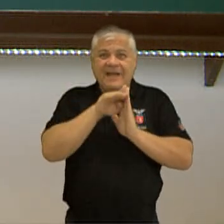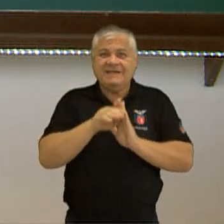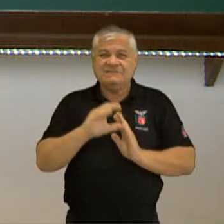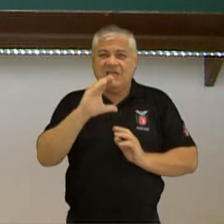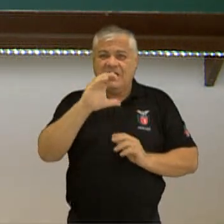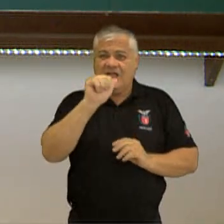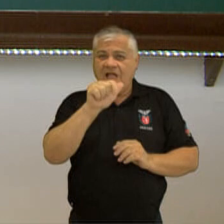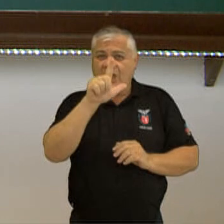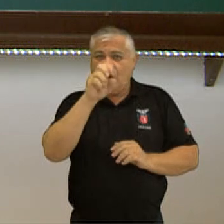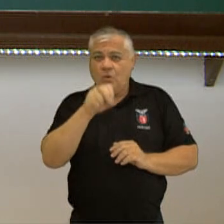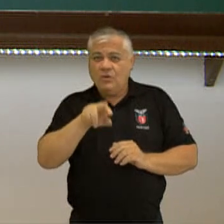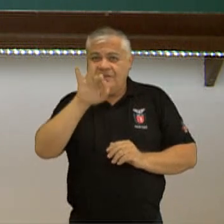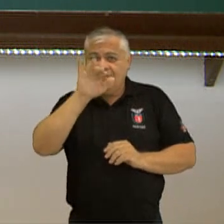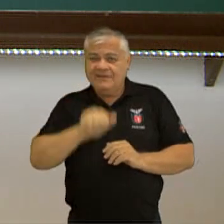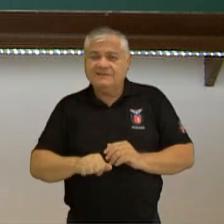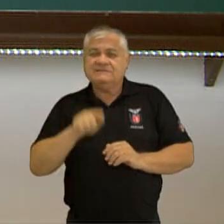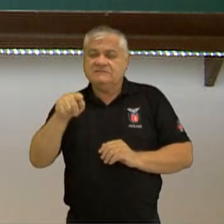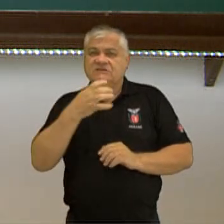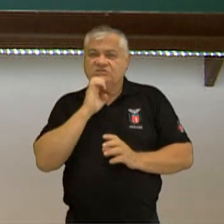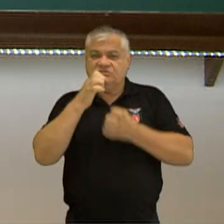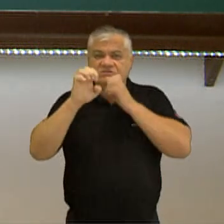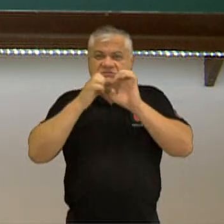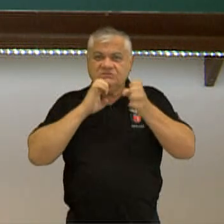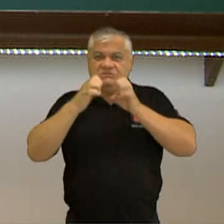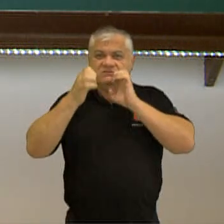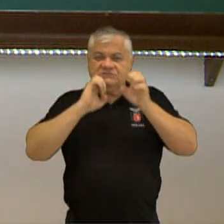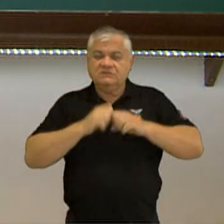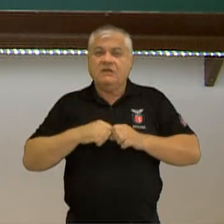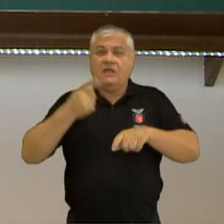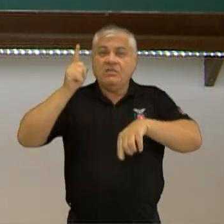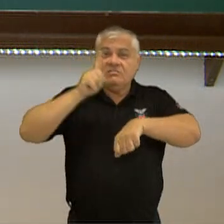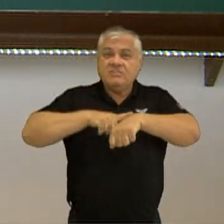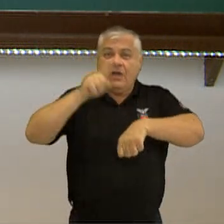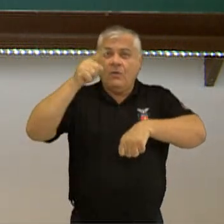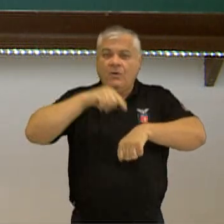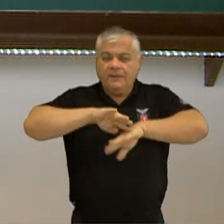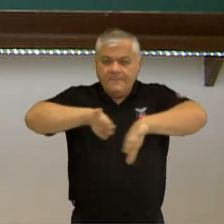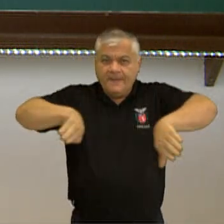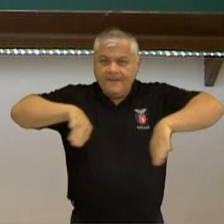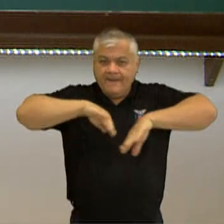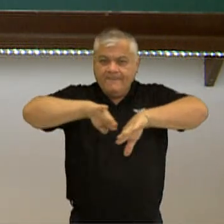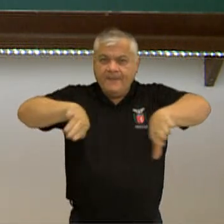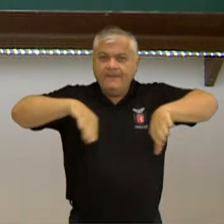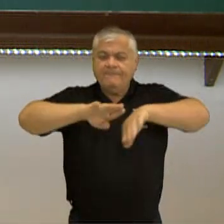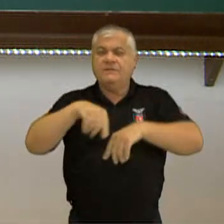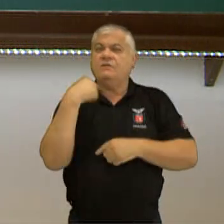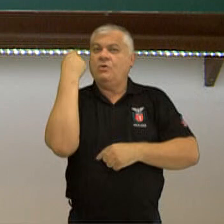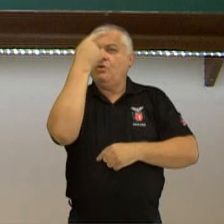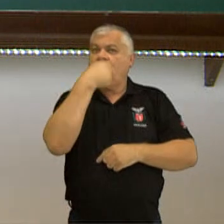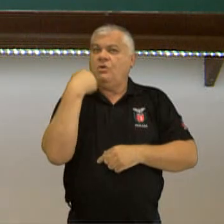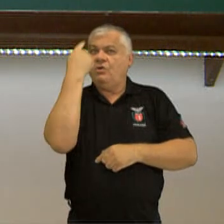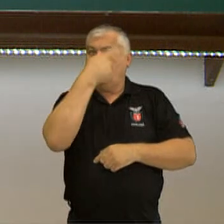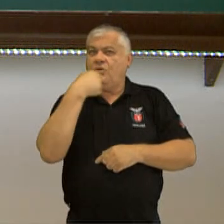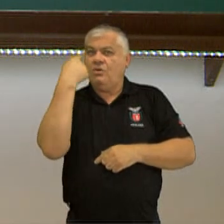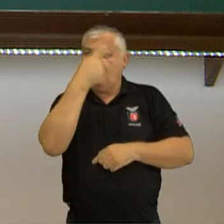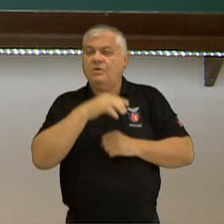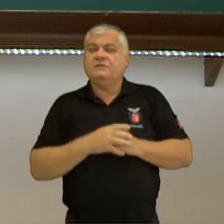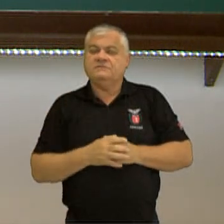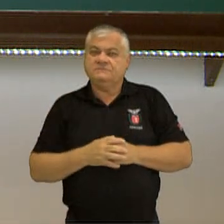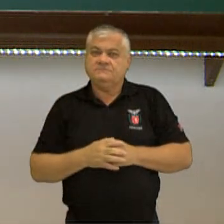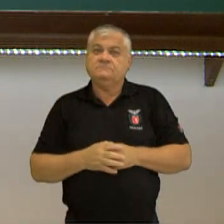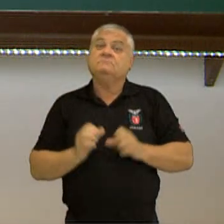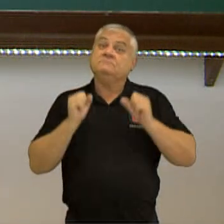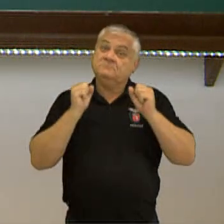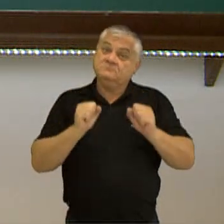vão ser queimadas, né, durante o exercício físico. Mas também, por outro lado, ele treina muitas horas. Pode trazer algum comprometimento